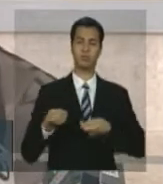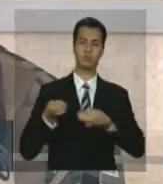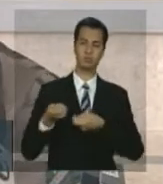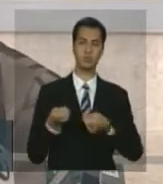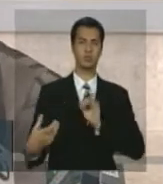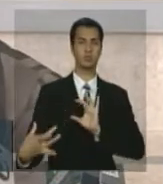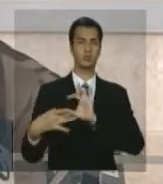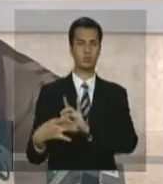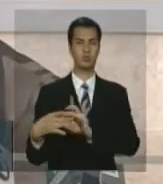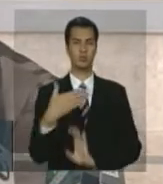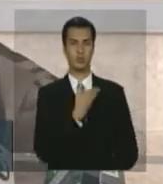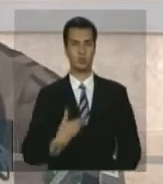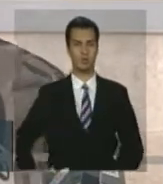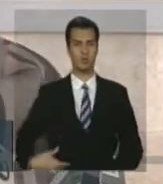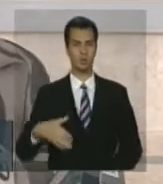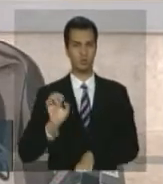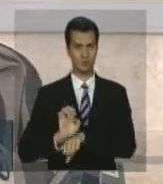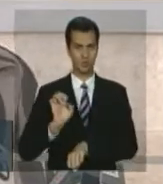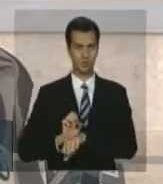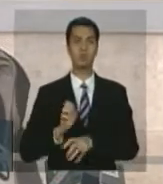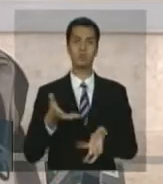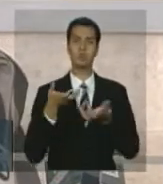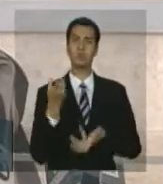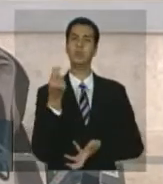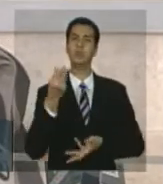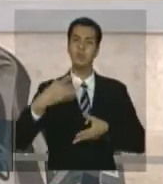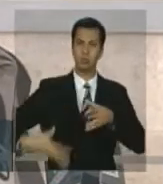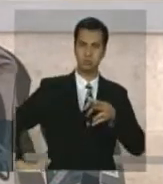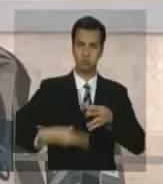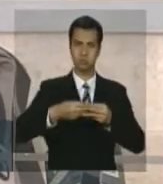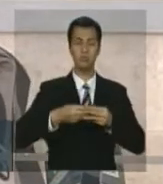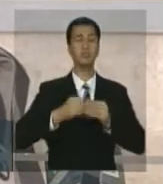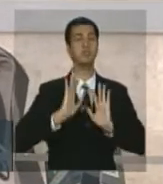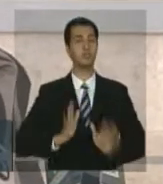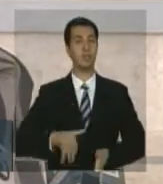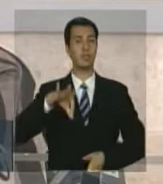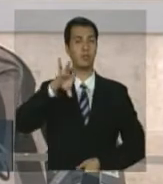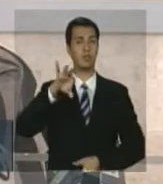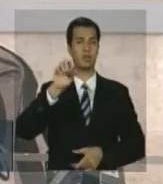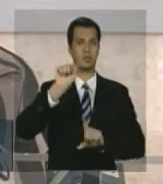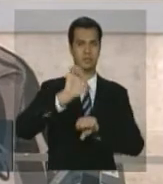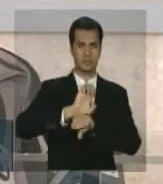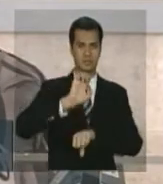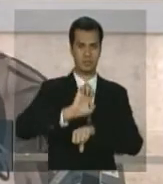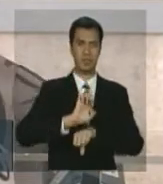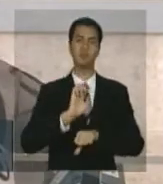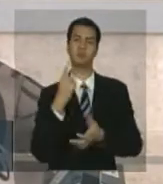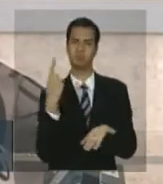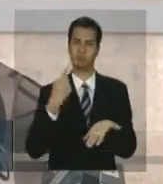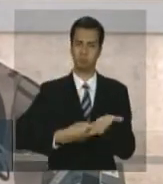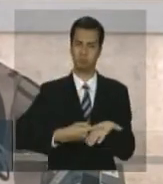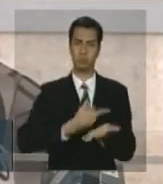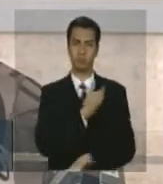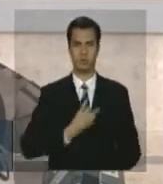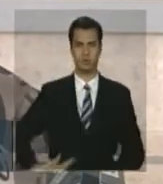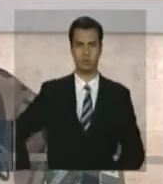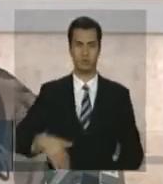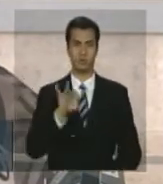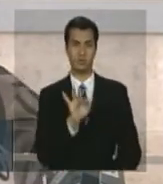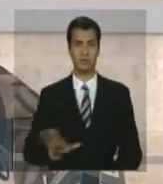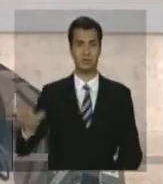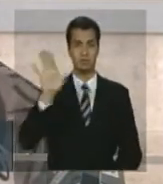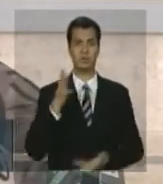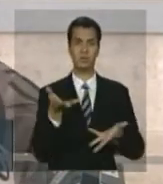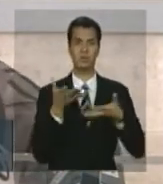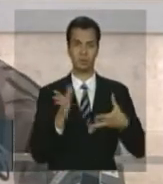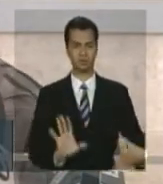para complementação de renda. Como os senhores lembram, 9 estados já fizeram um pacto com o governo estadual, com o governo federal, para